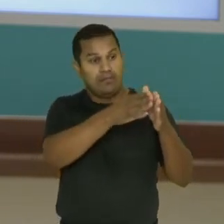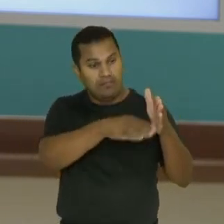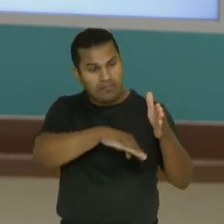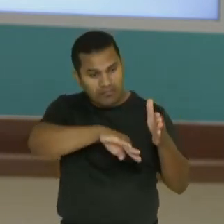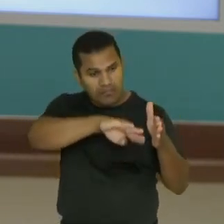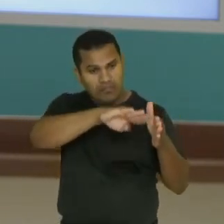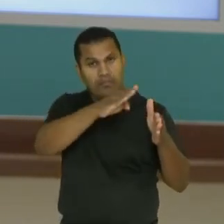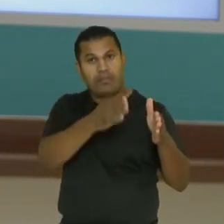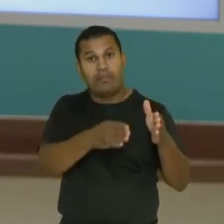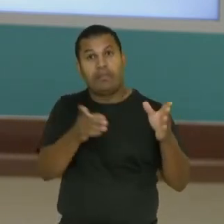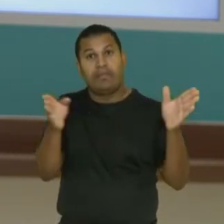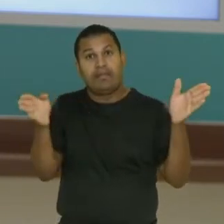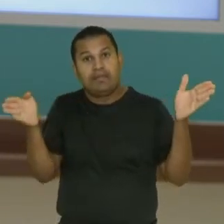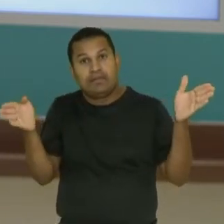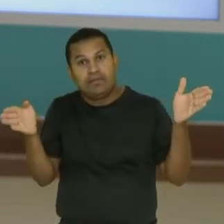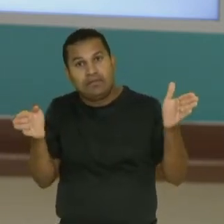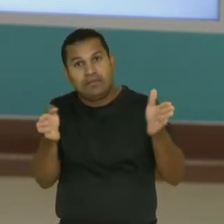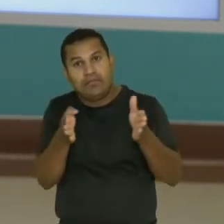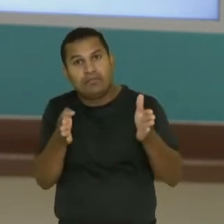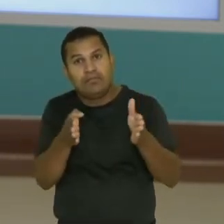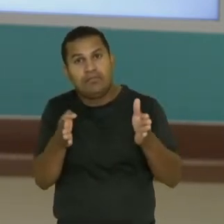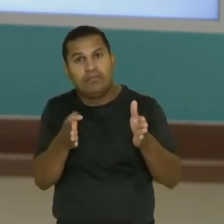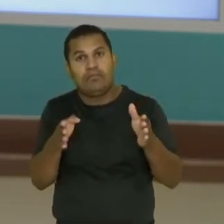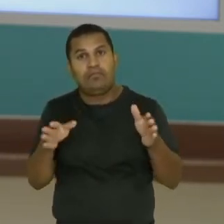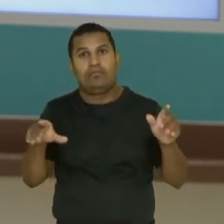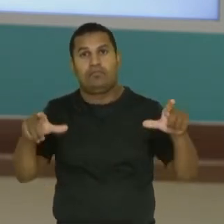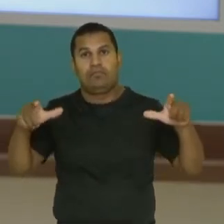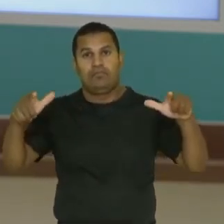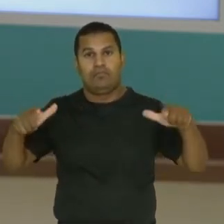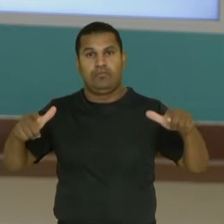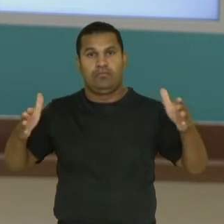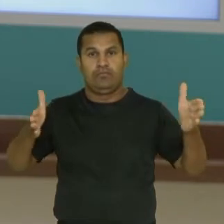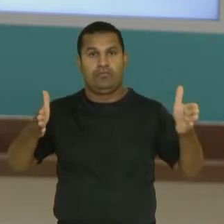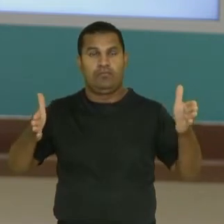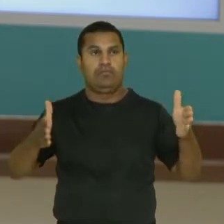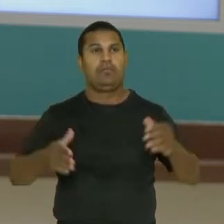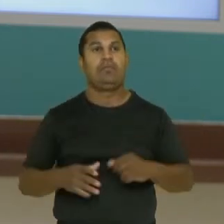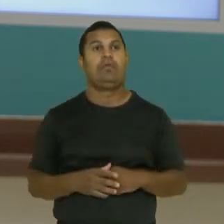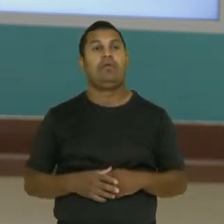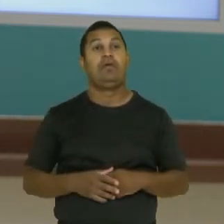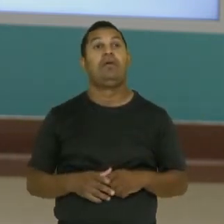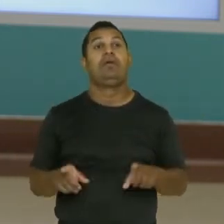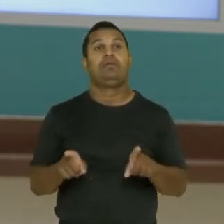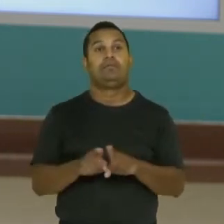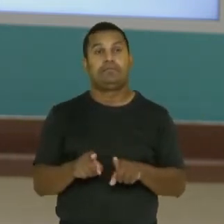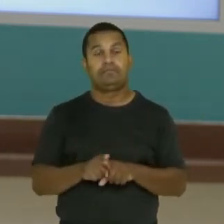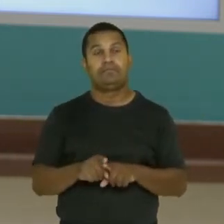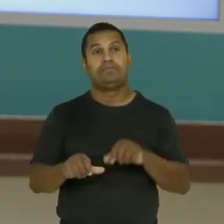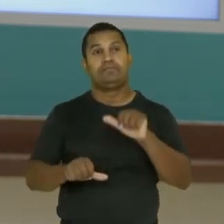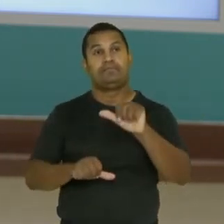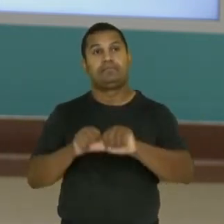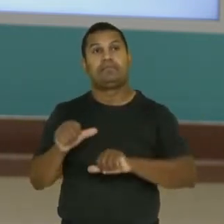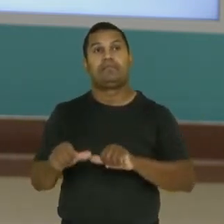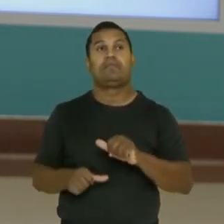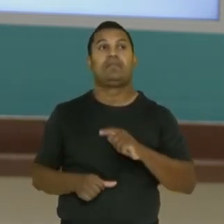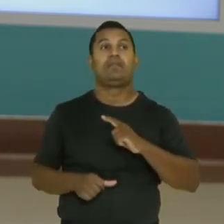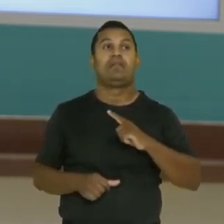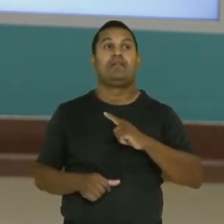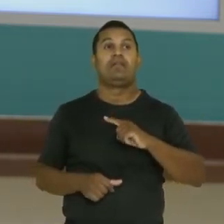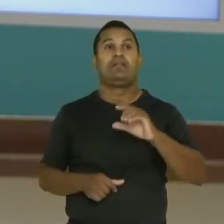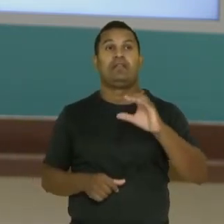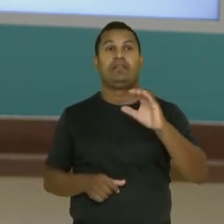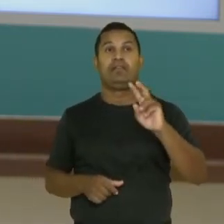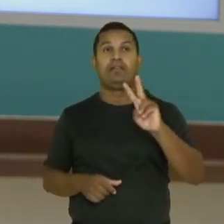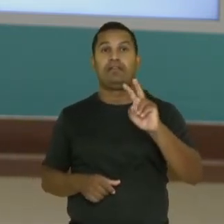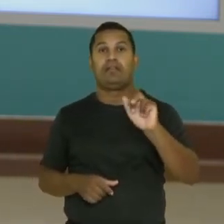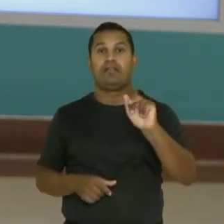distância diminuiu de um período a outro. Então, a função tem o período alterado quando eu uso variando c,